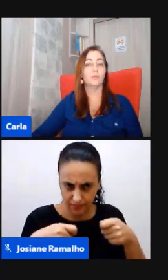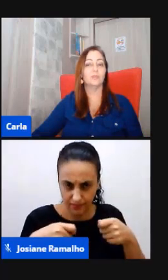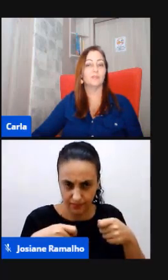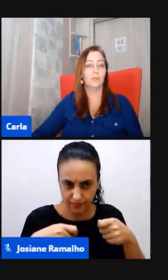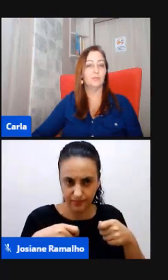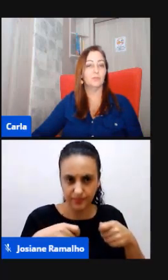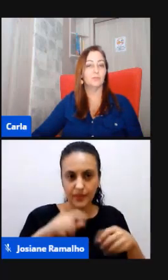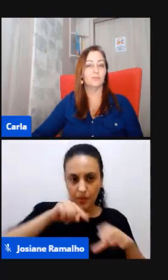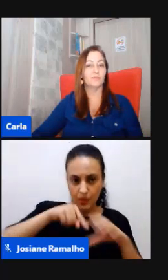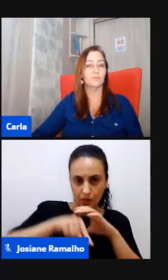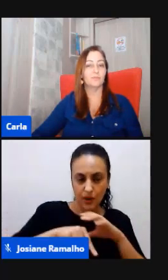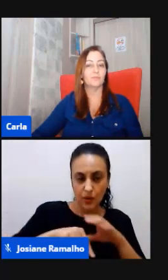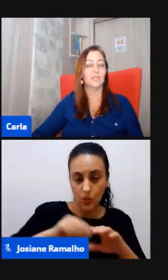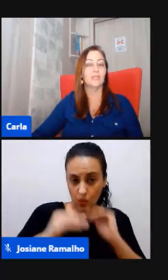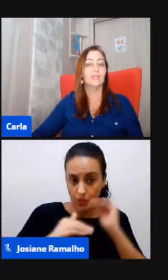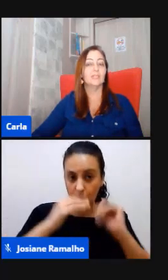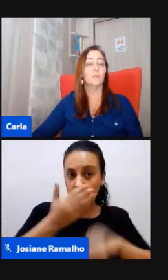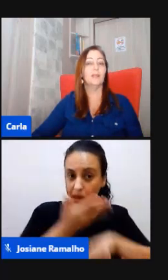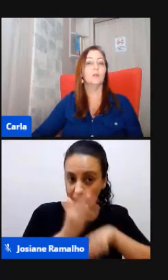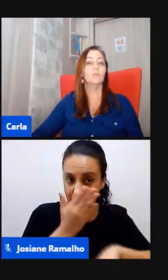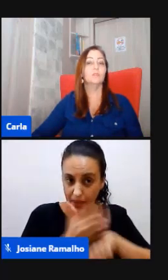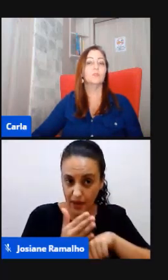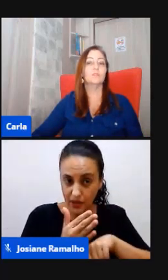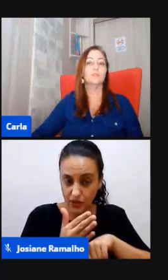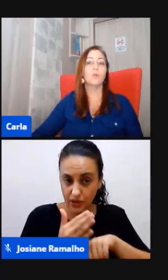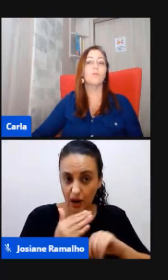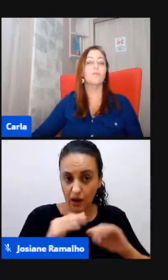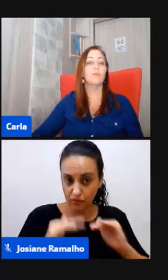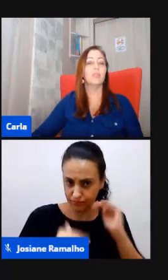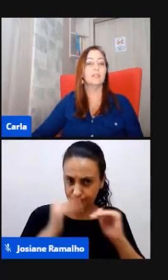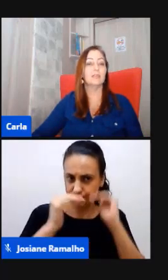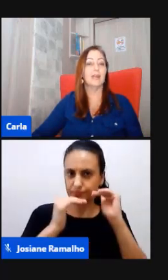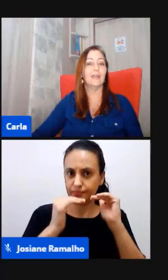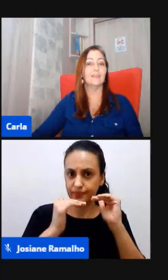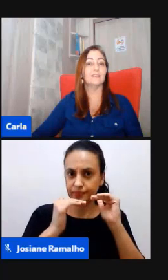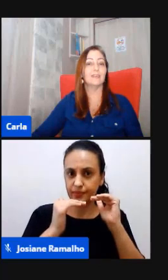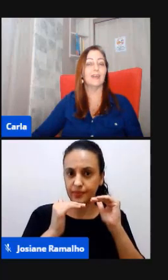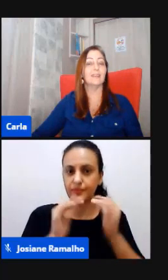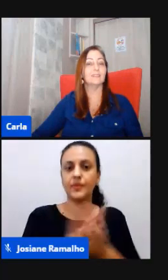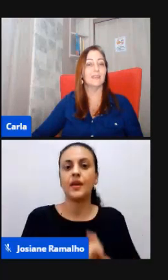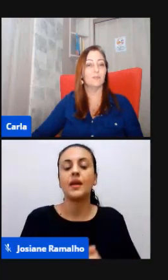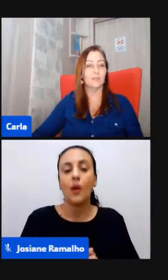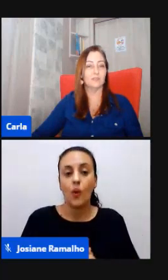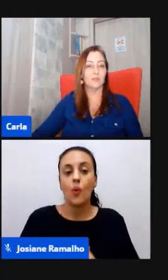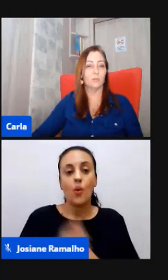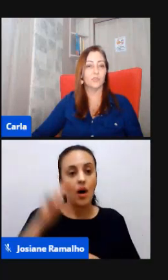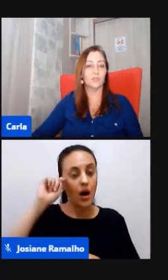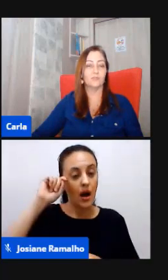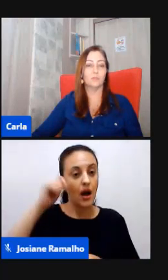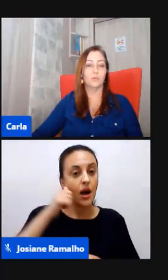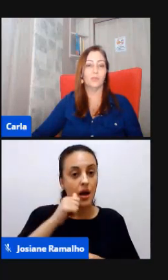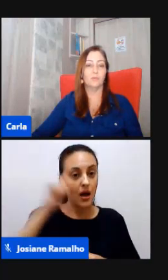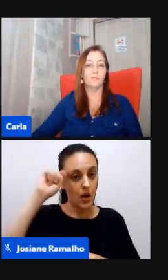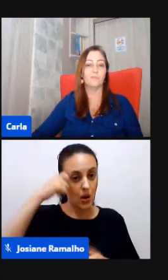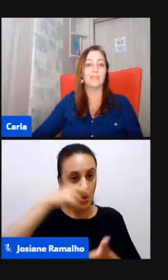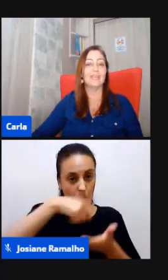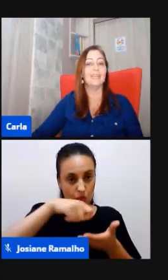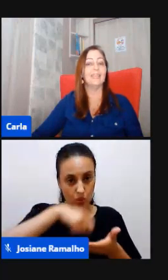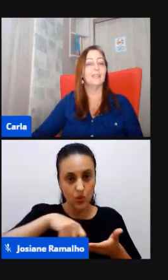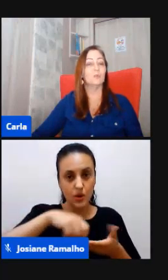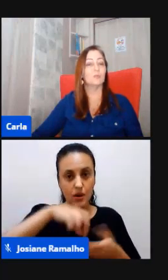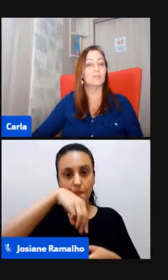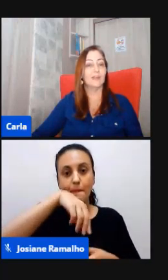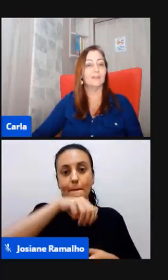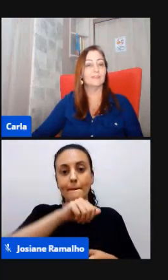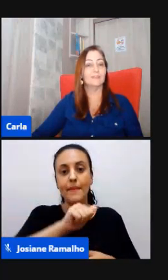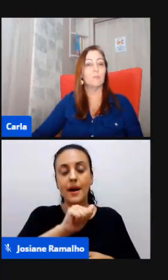prática e no pensamento? Então, Malaguzzi nos convida a essa reflexão a partir desse poema,